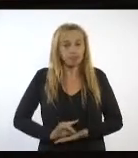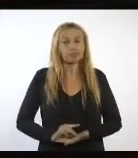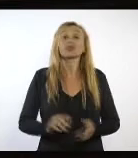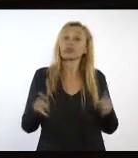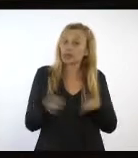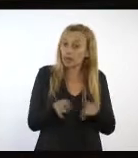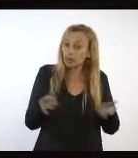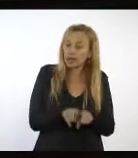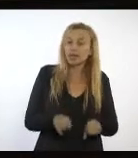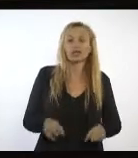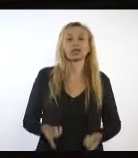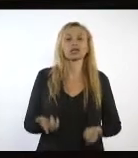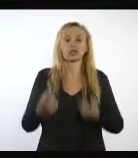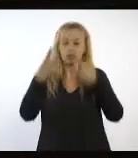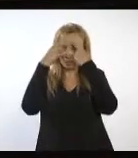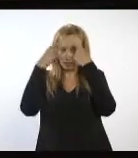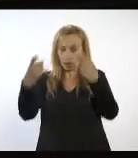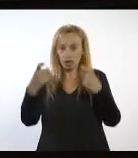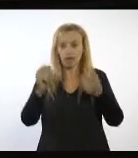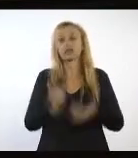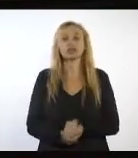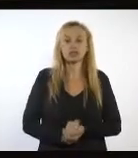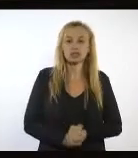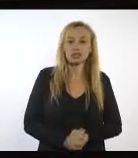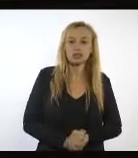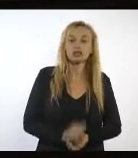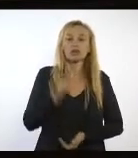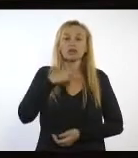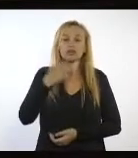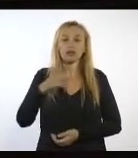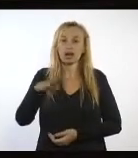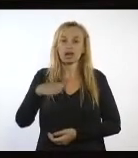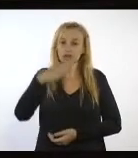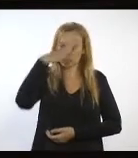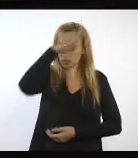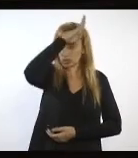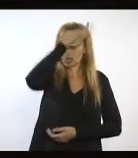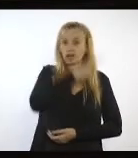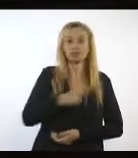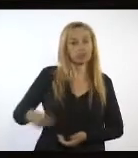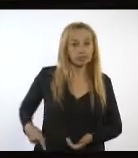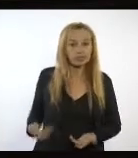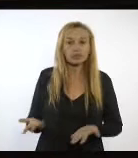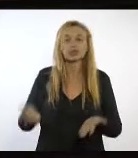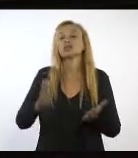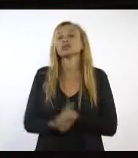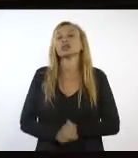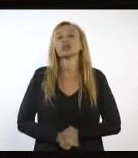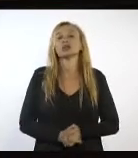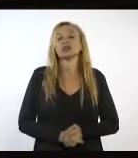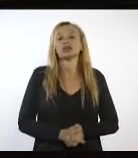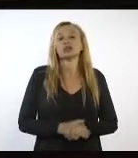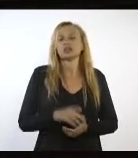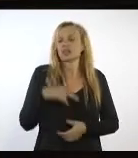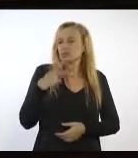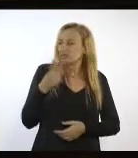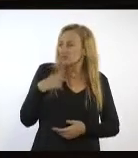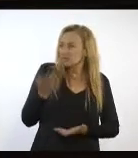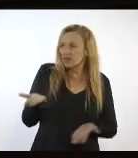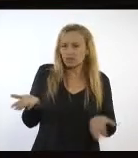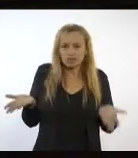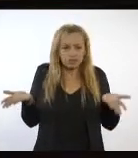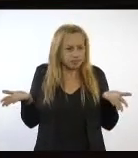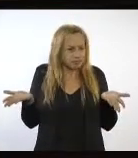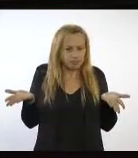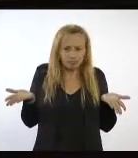são violentadas, com fala inclusive do presidente da República, falando de maneira